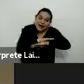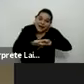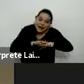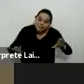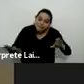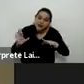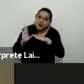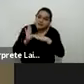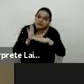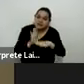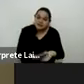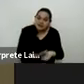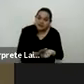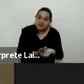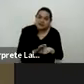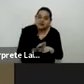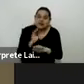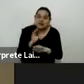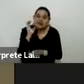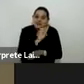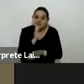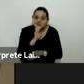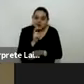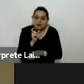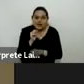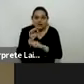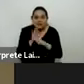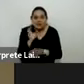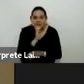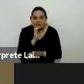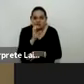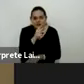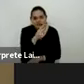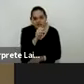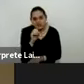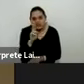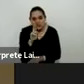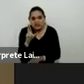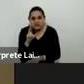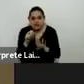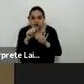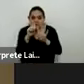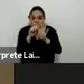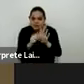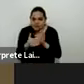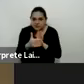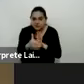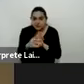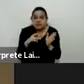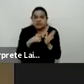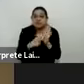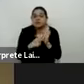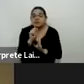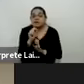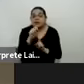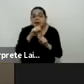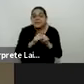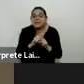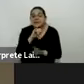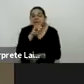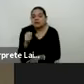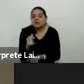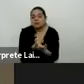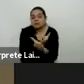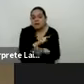300, porque vai ser uma ajuda emergencial de R$ 300 por 4 meses, ou seja, em janeiro não tem mais ajuda. Aí a